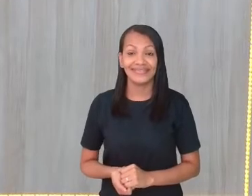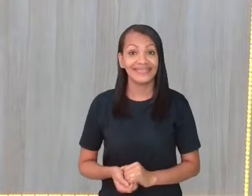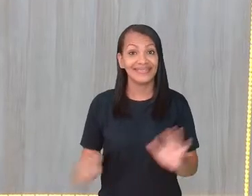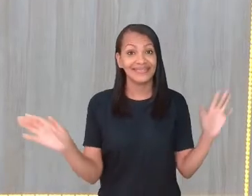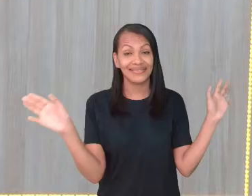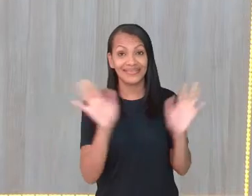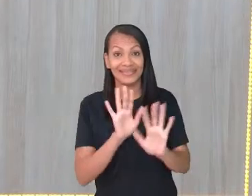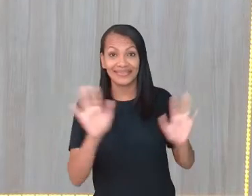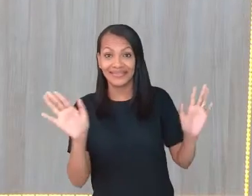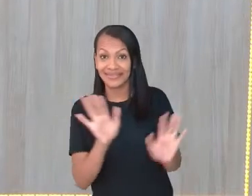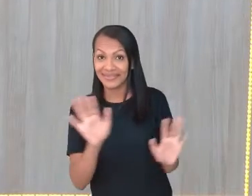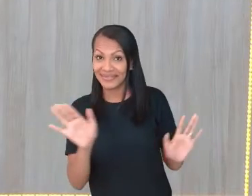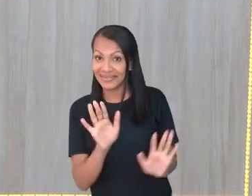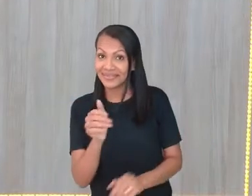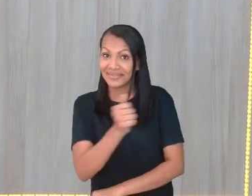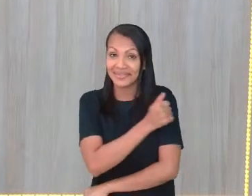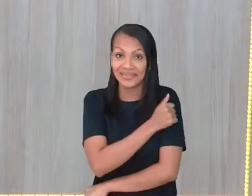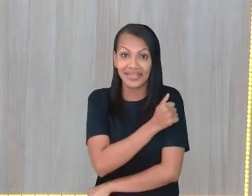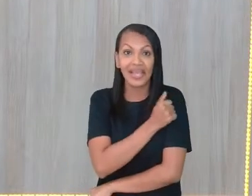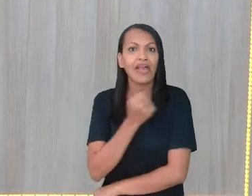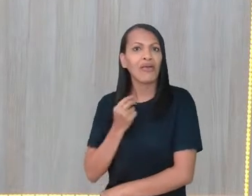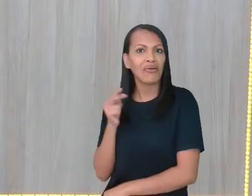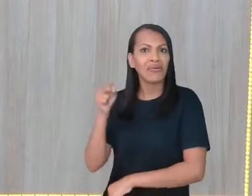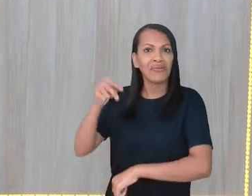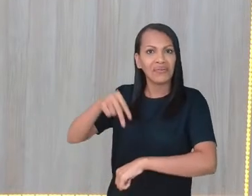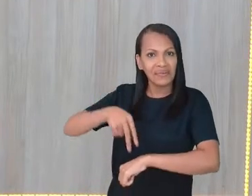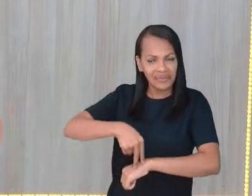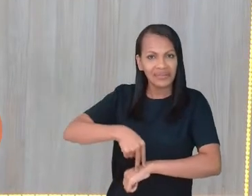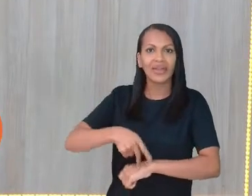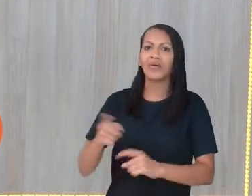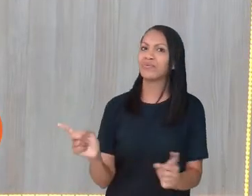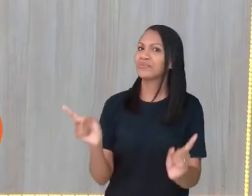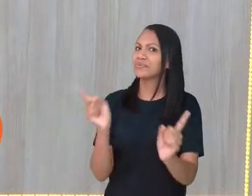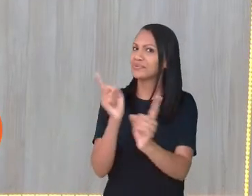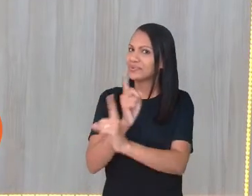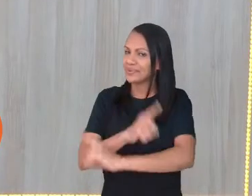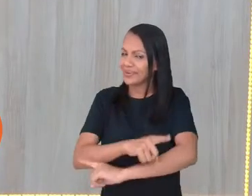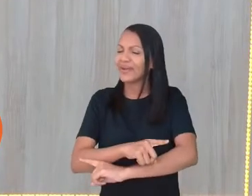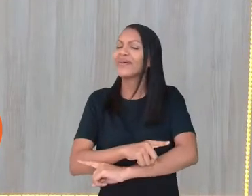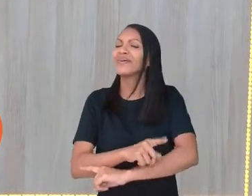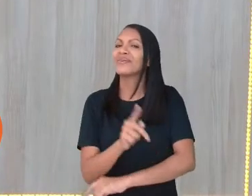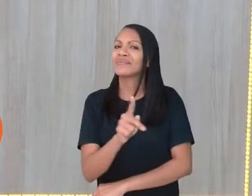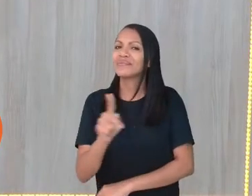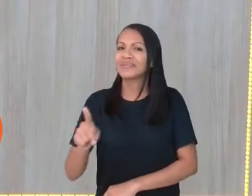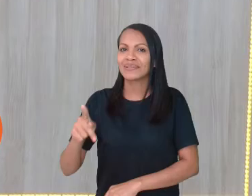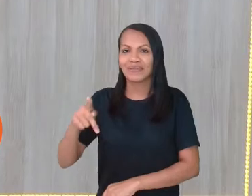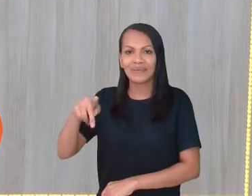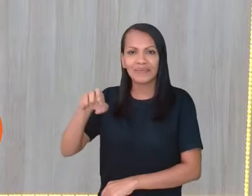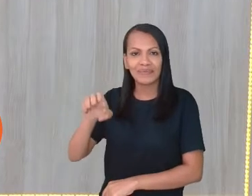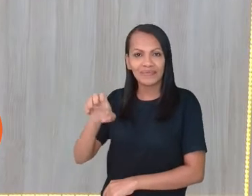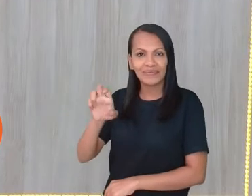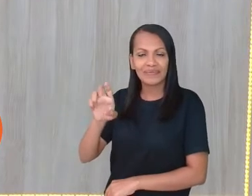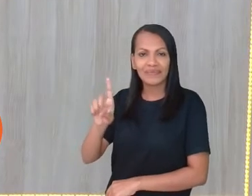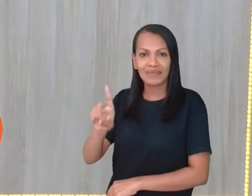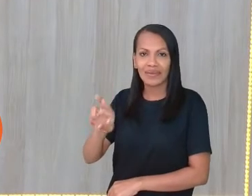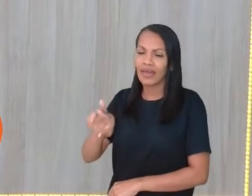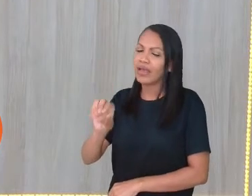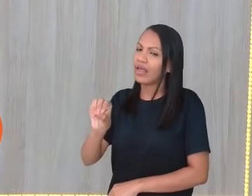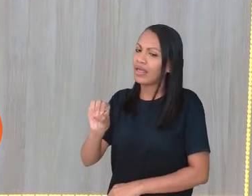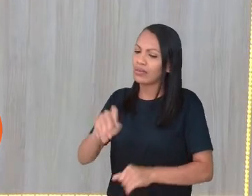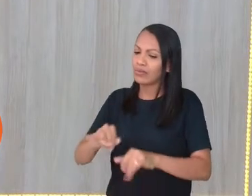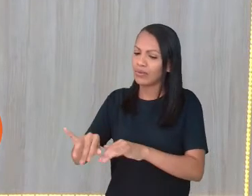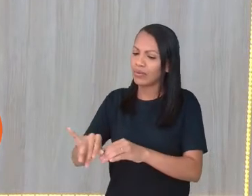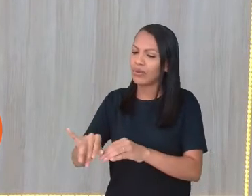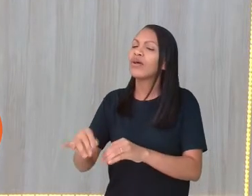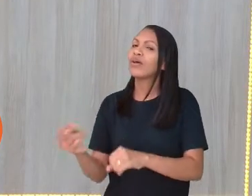E aí, meu povo, estou de volta, né? Troquei aqui de lugar com o professor Pedro, saí ali do chat e vim